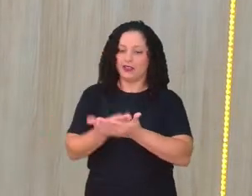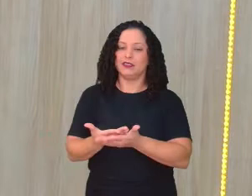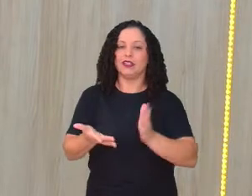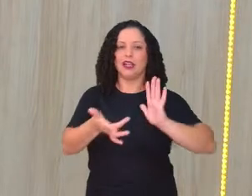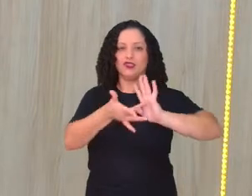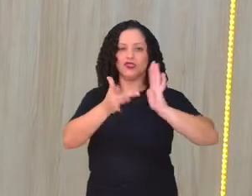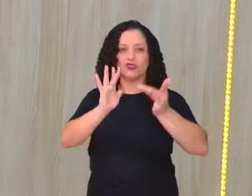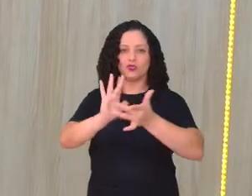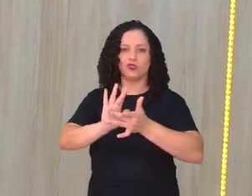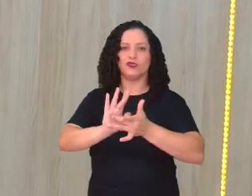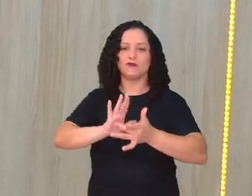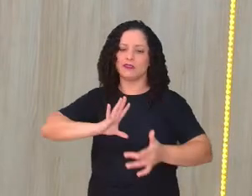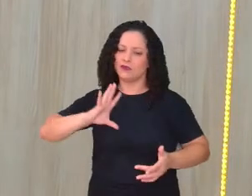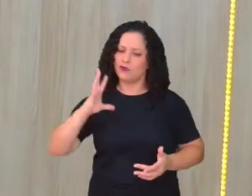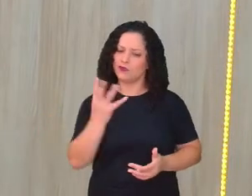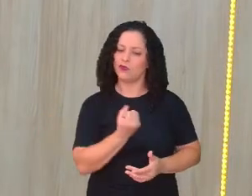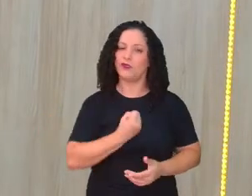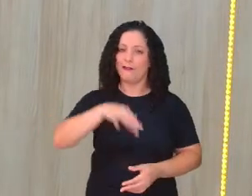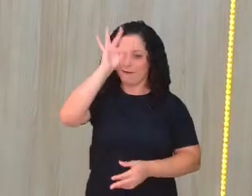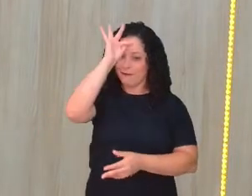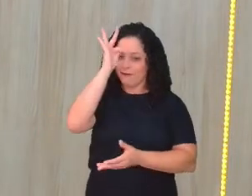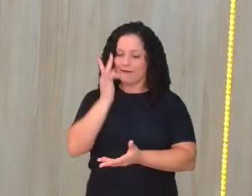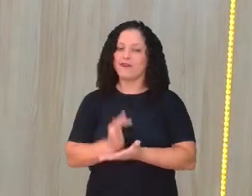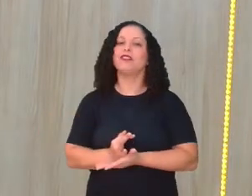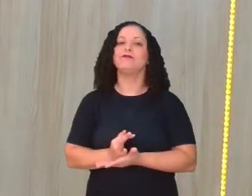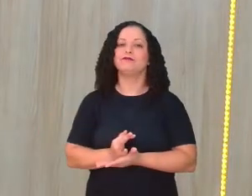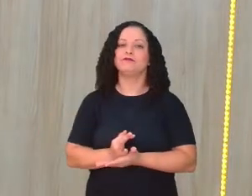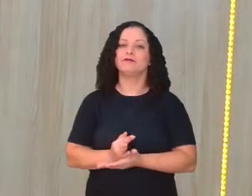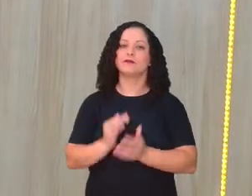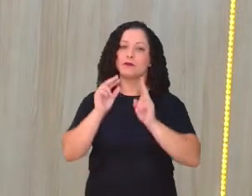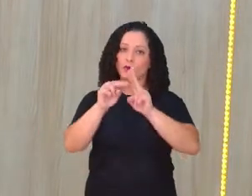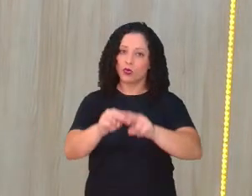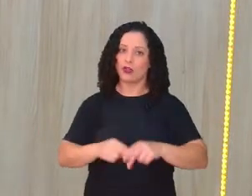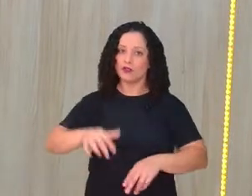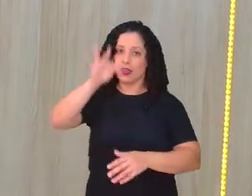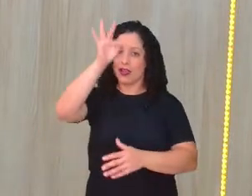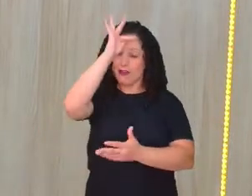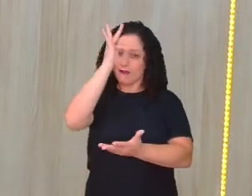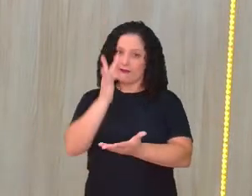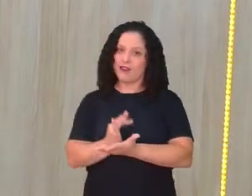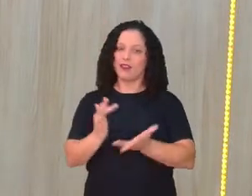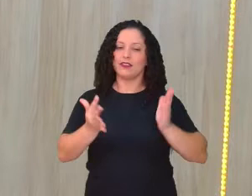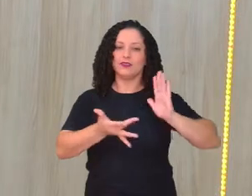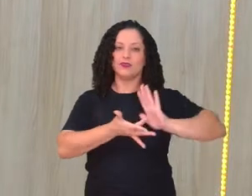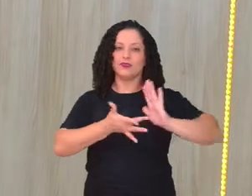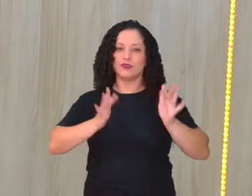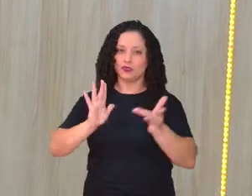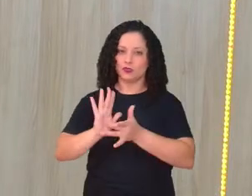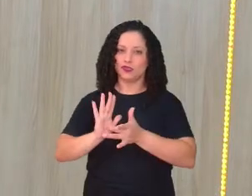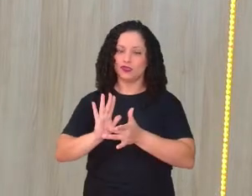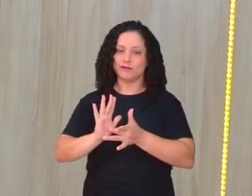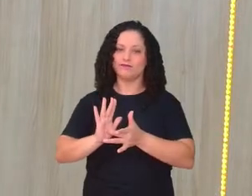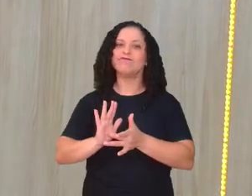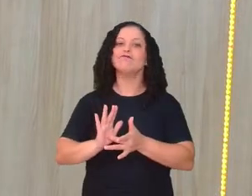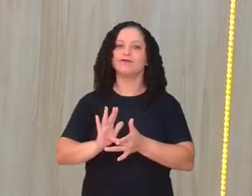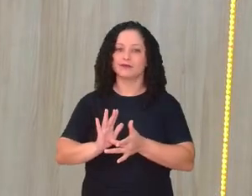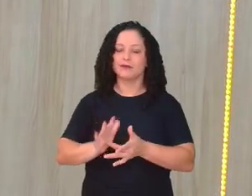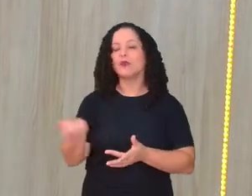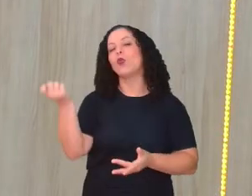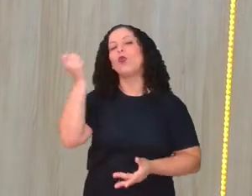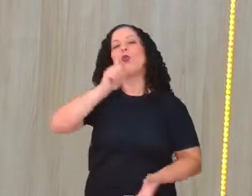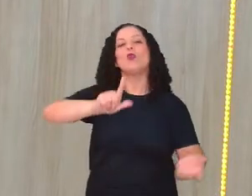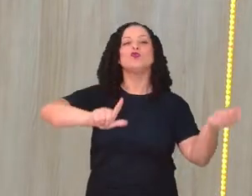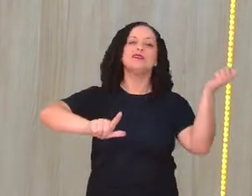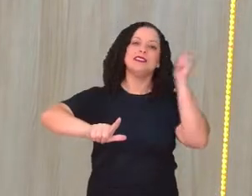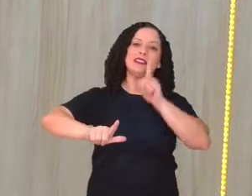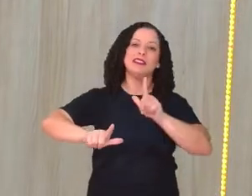Cristo como Salvador. Então, mediante a fé em Cristo, você recebia